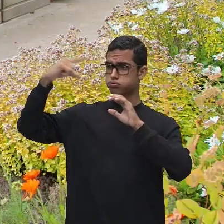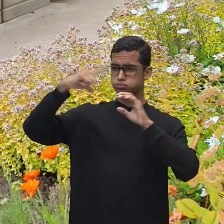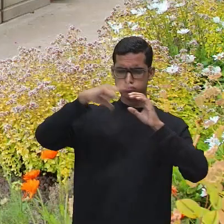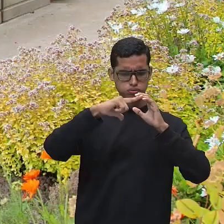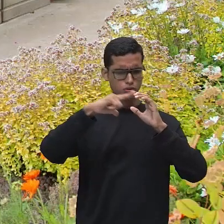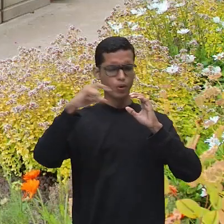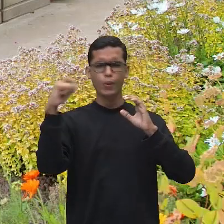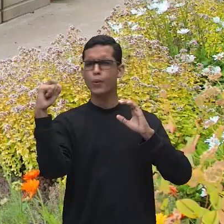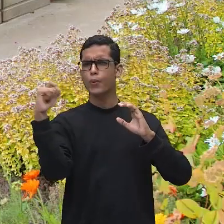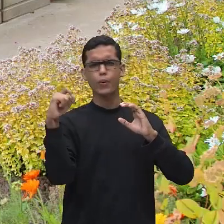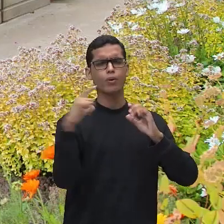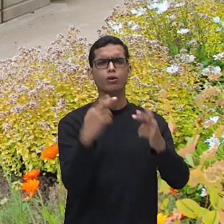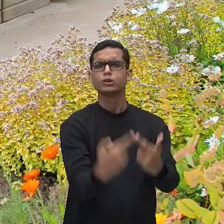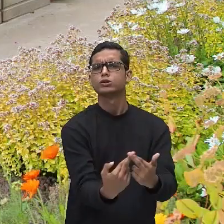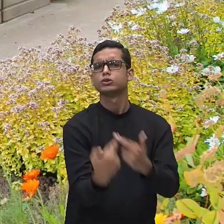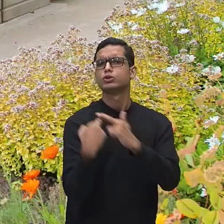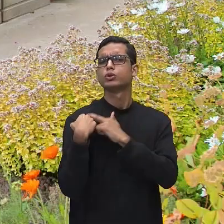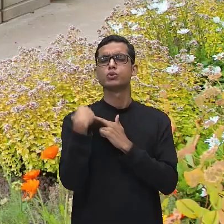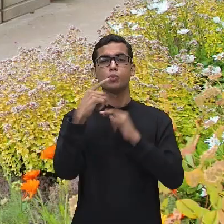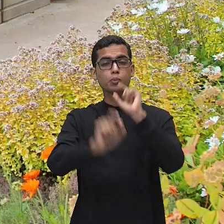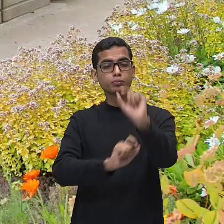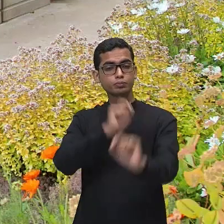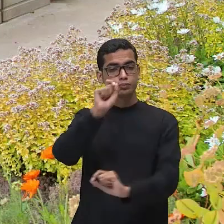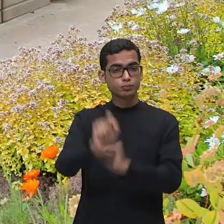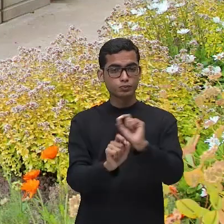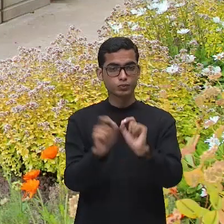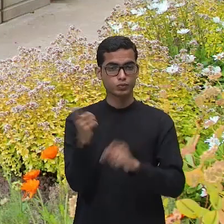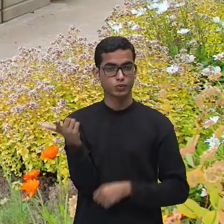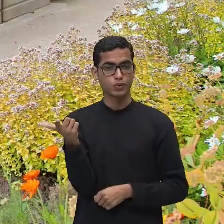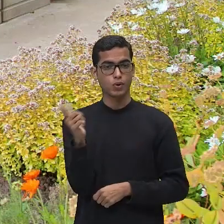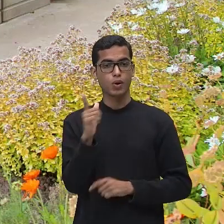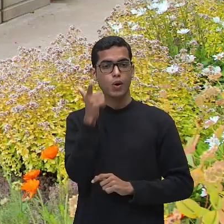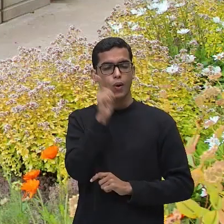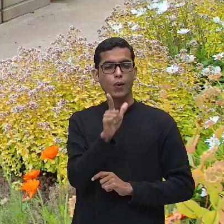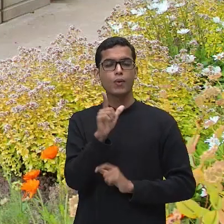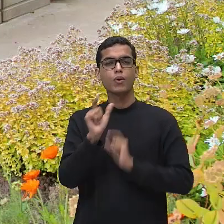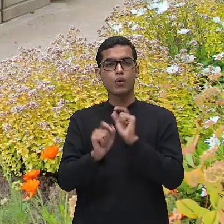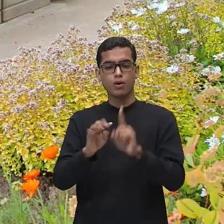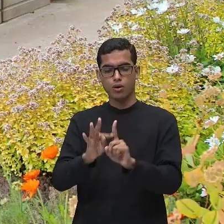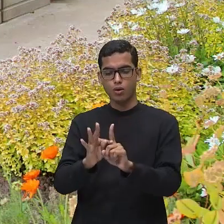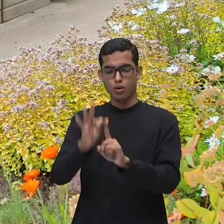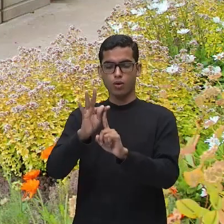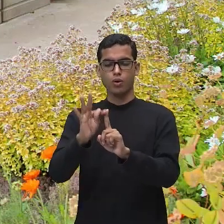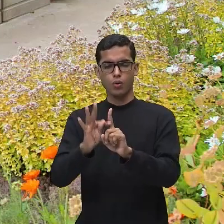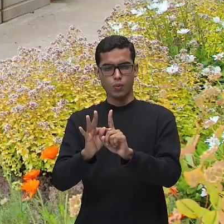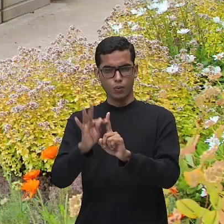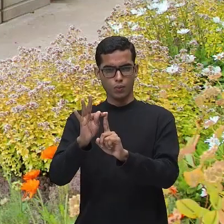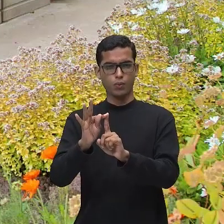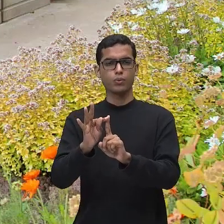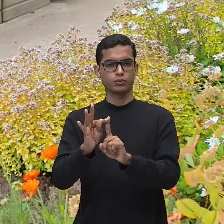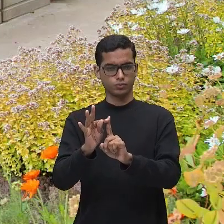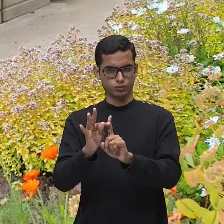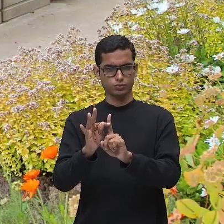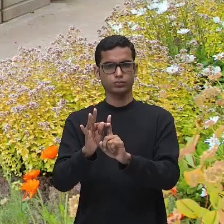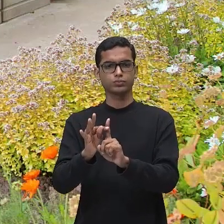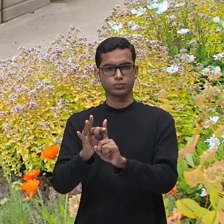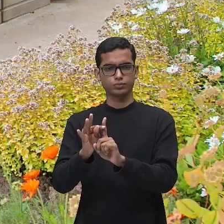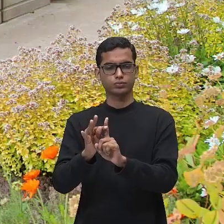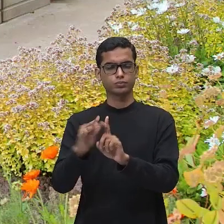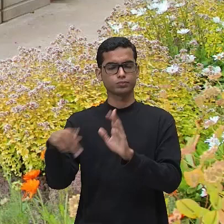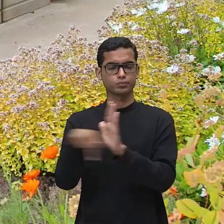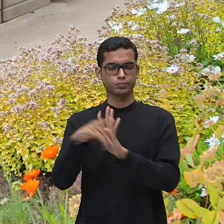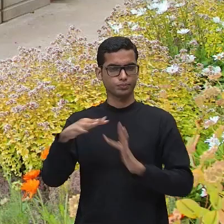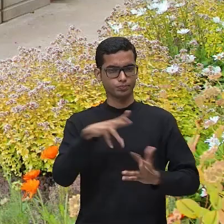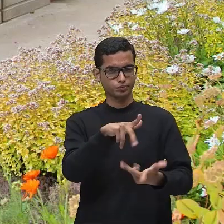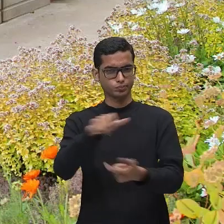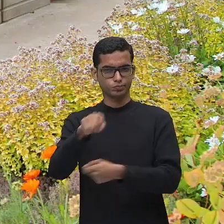ele é responsável em manter a temperatura média global.